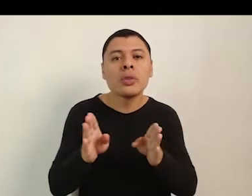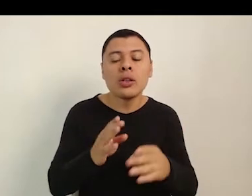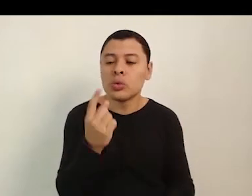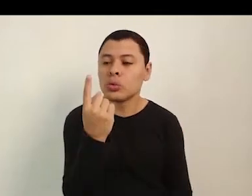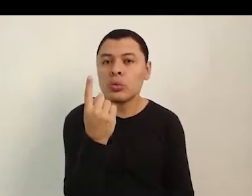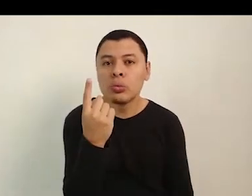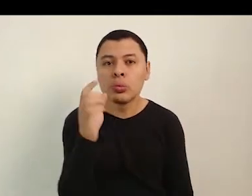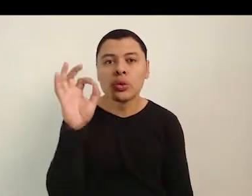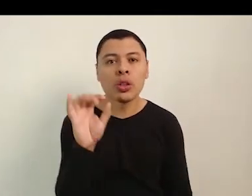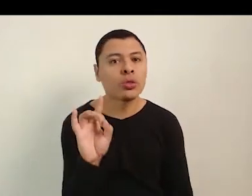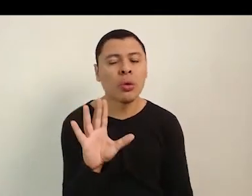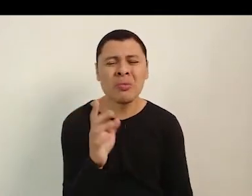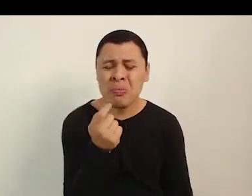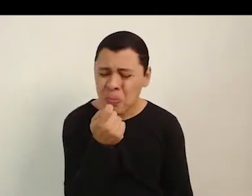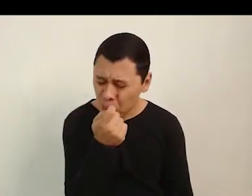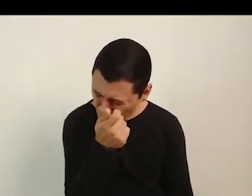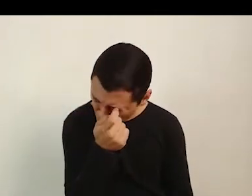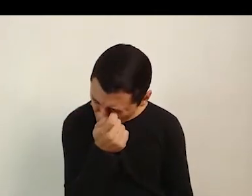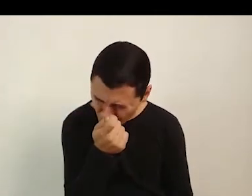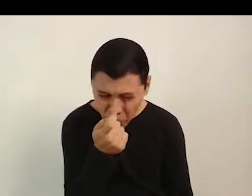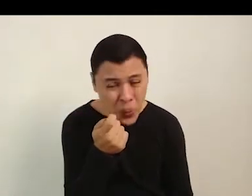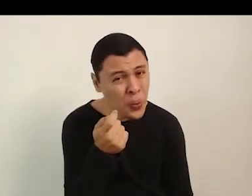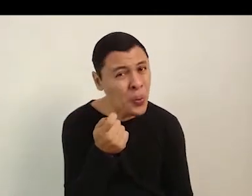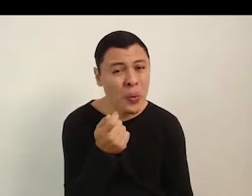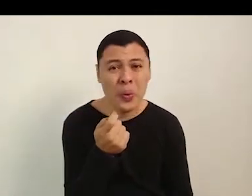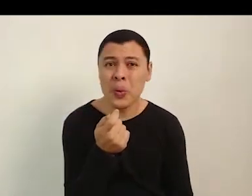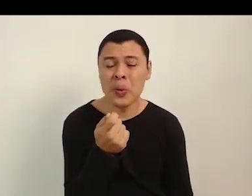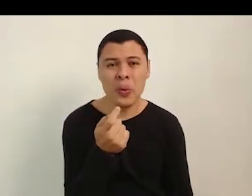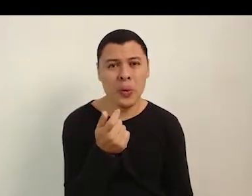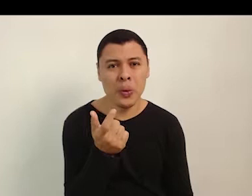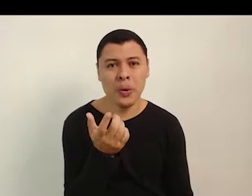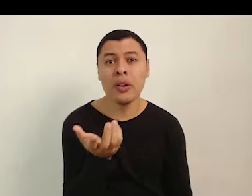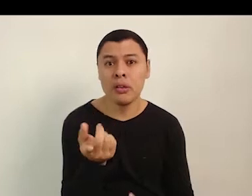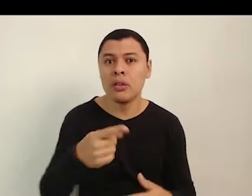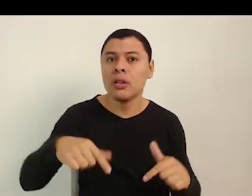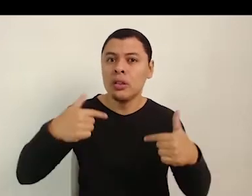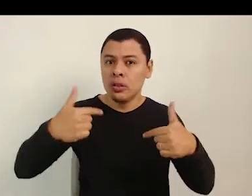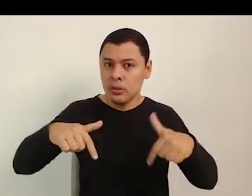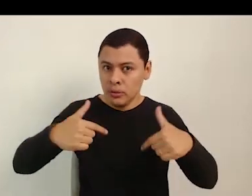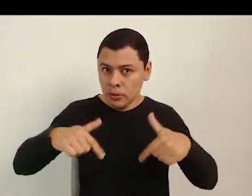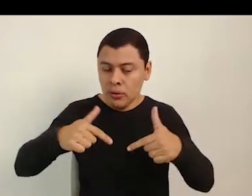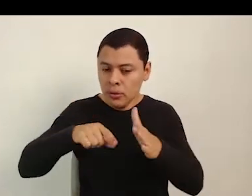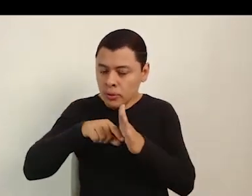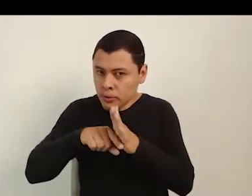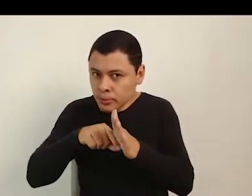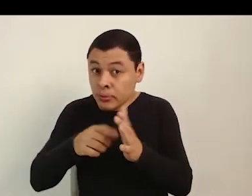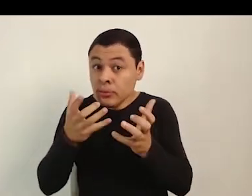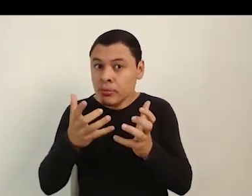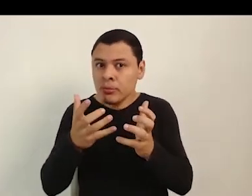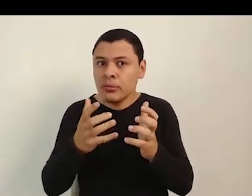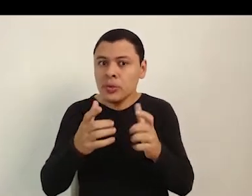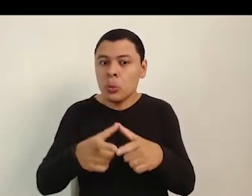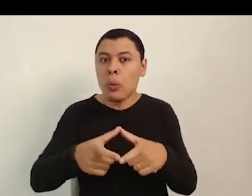é muito pouco. É muito pouco. Então, a gente trabalha em prol disso pensando em aumentar esse